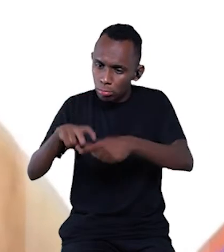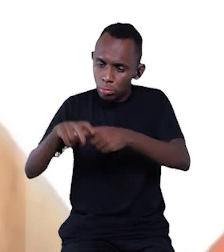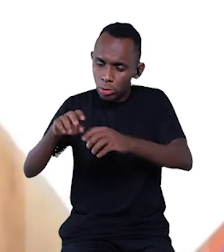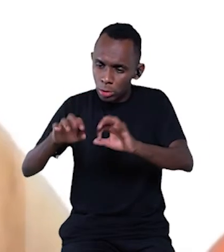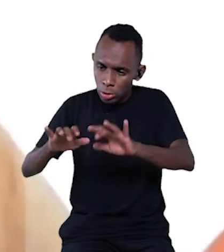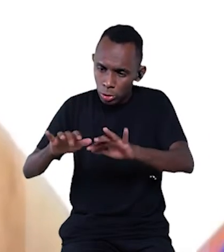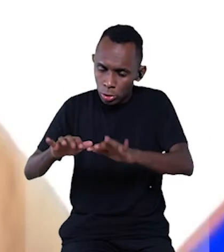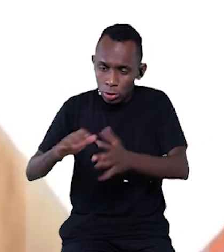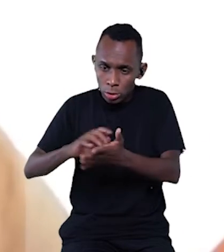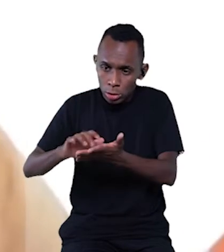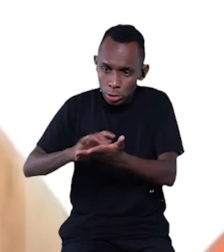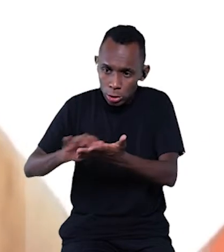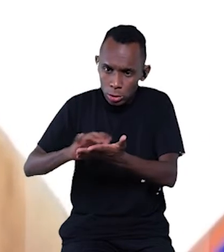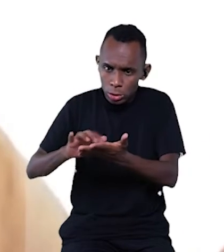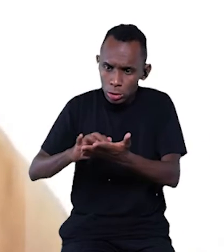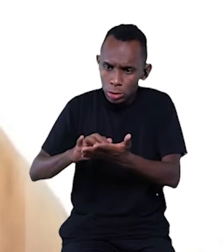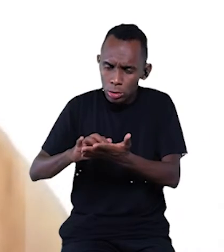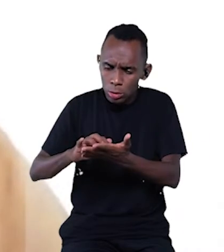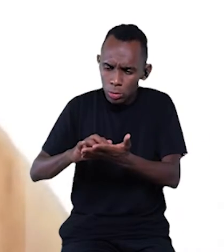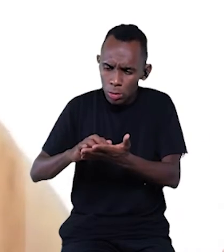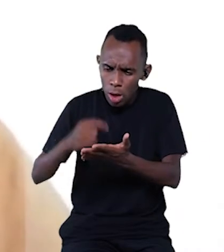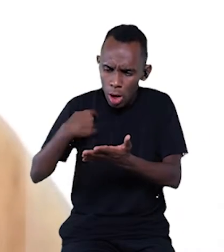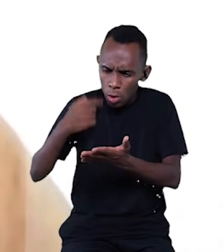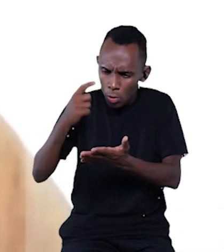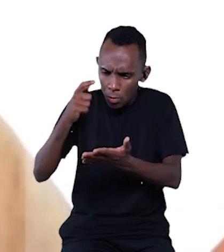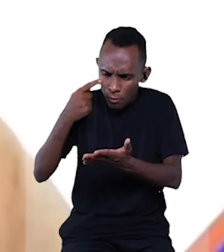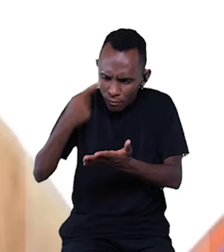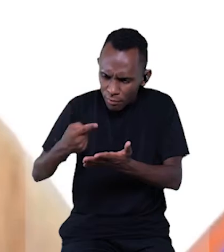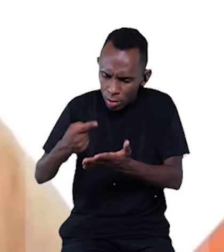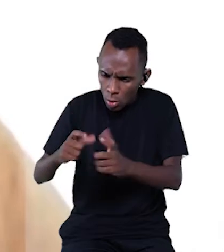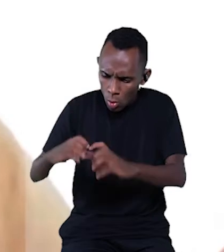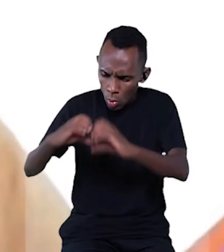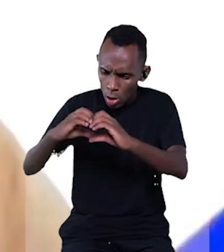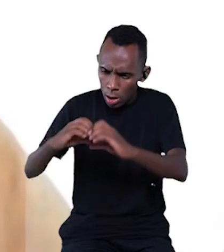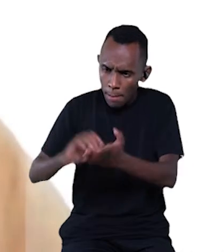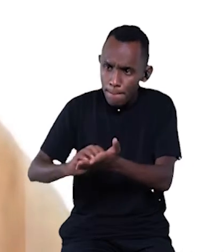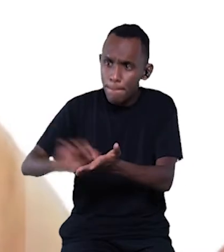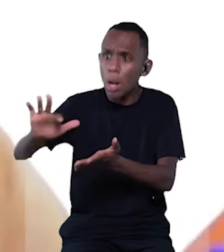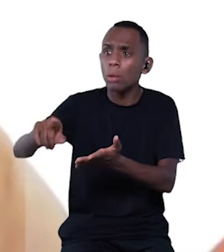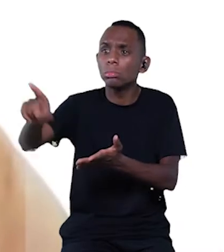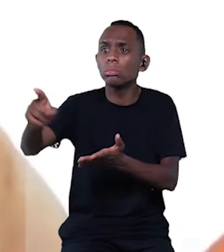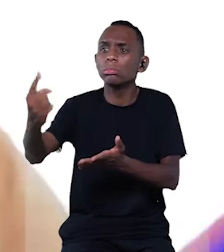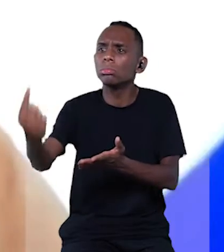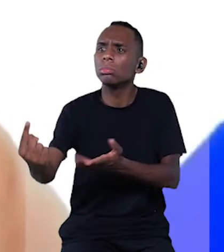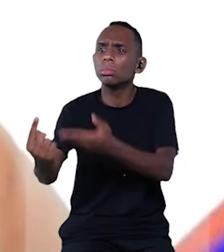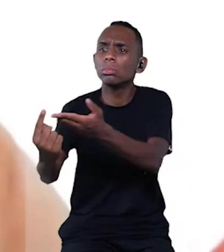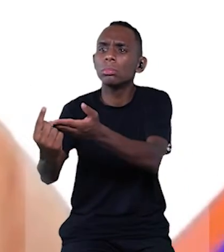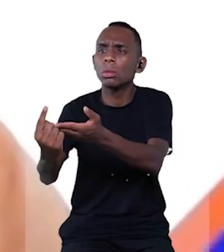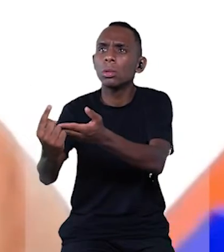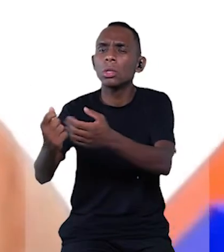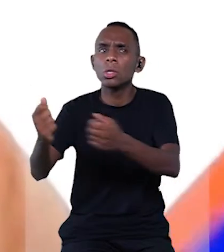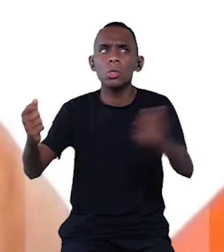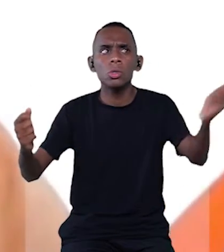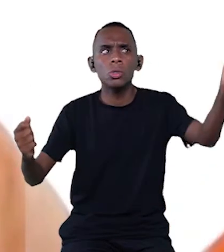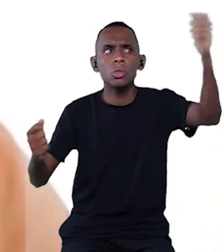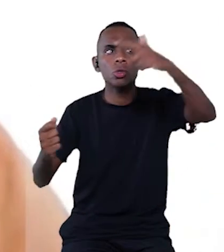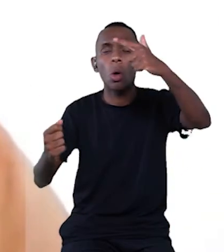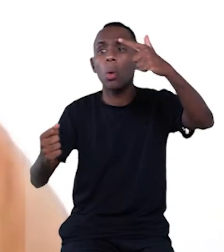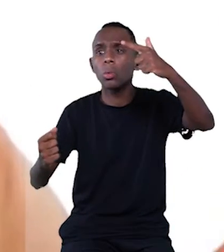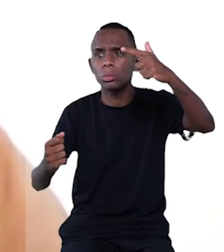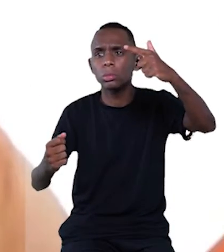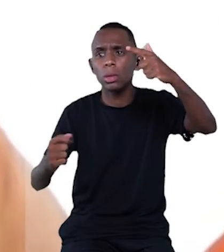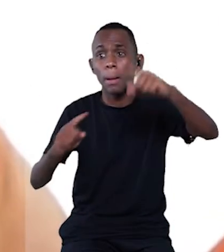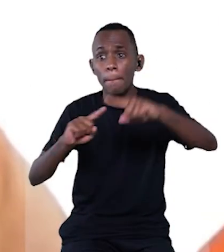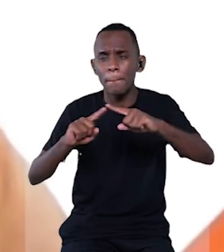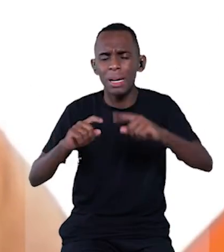digitando. Bati o olho a primeira vez sem querer e vi um coração sendo enviado. Ela conversou com alguém. Fazia sol do